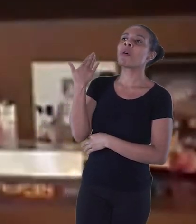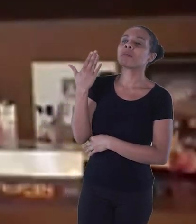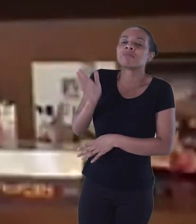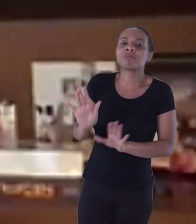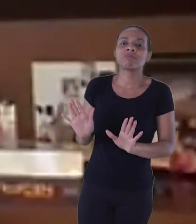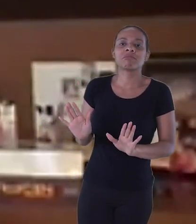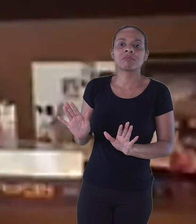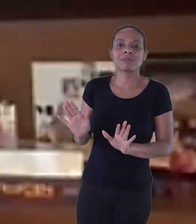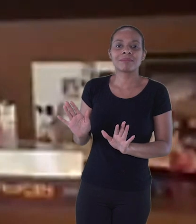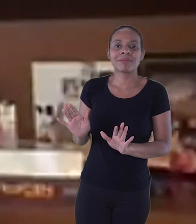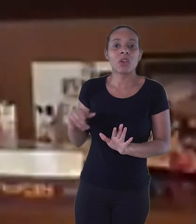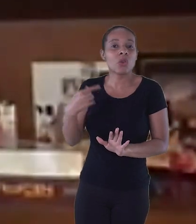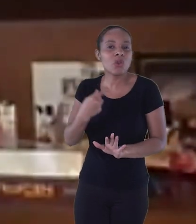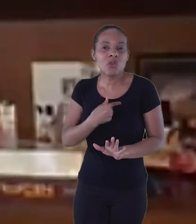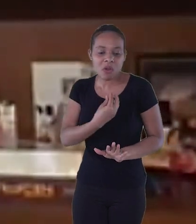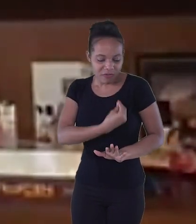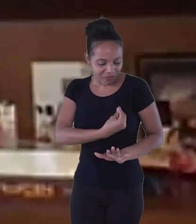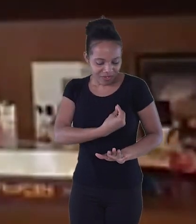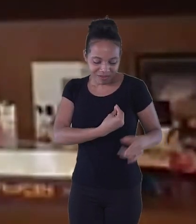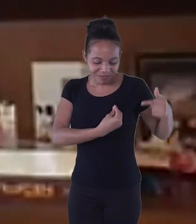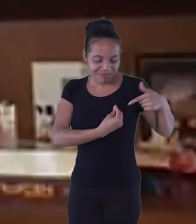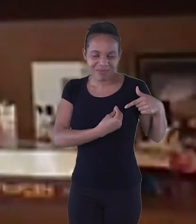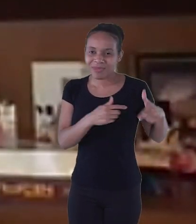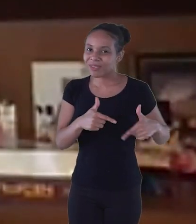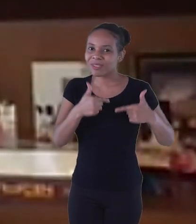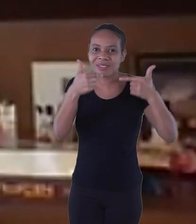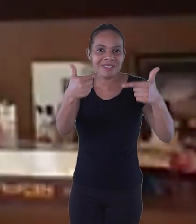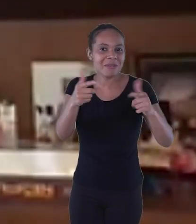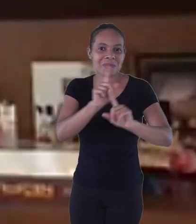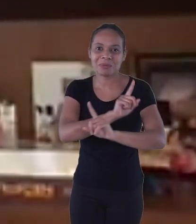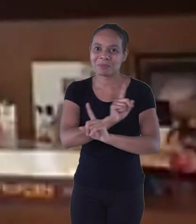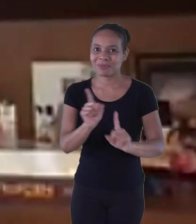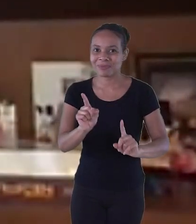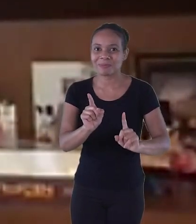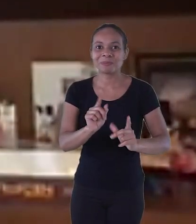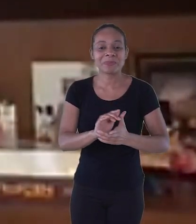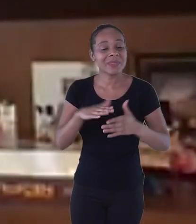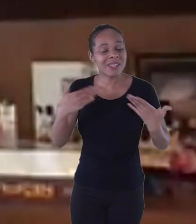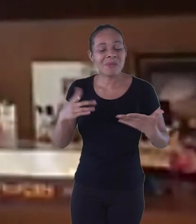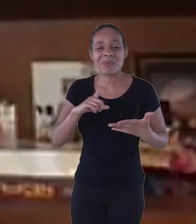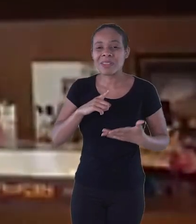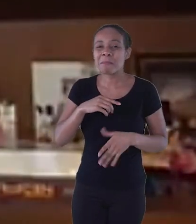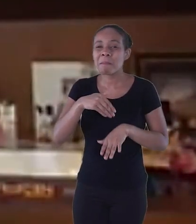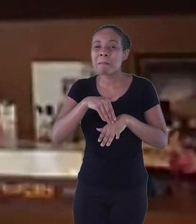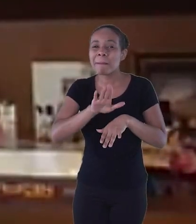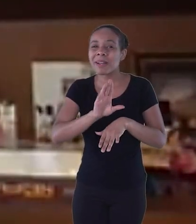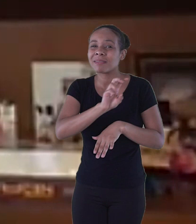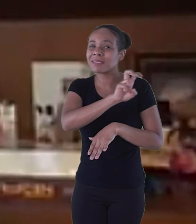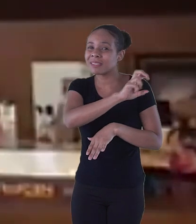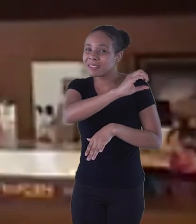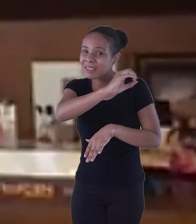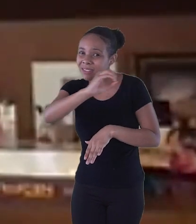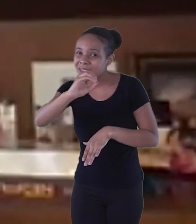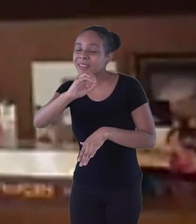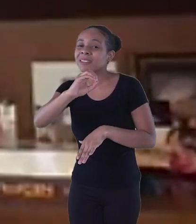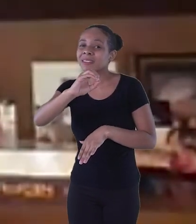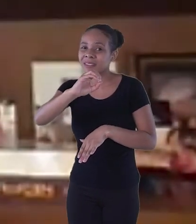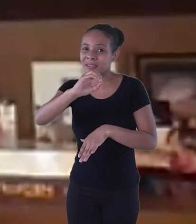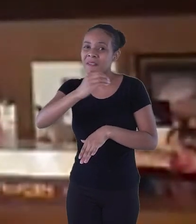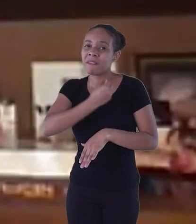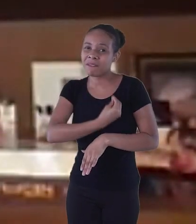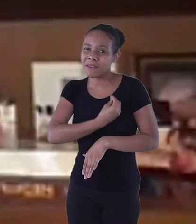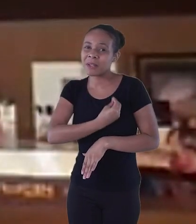enciclopédia traz, sim, mais de 500 vidas de brasileiros que morreram, mas que, com o exemplo de vida deles,